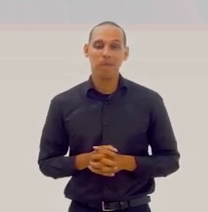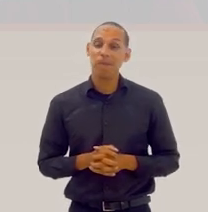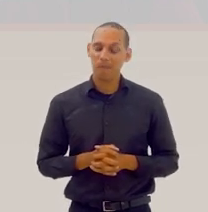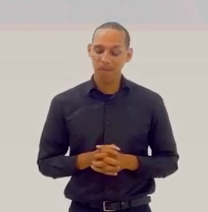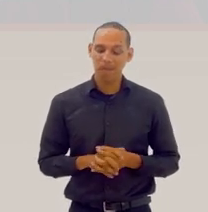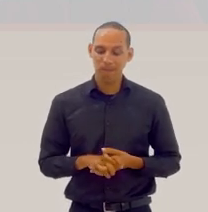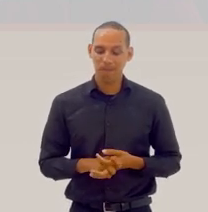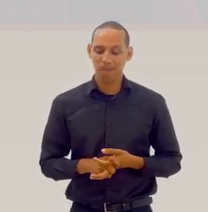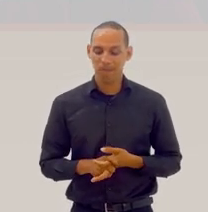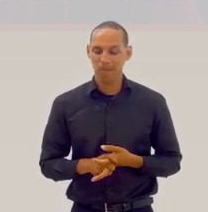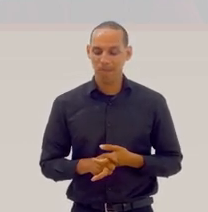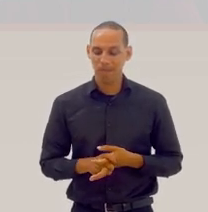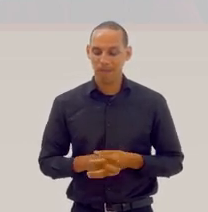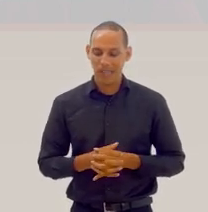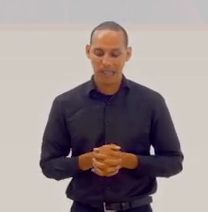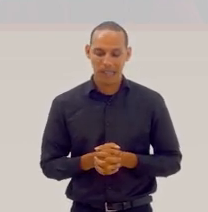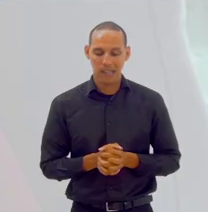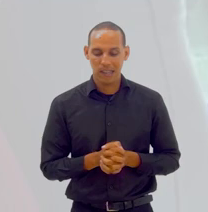Bom,